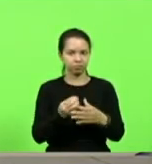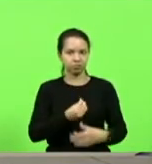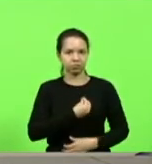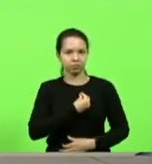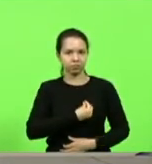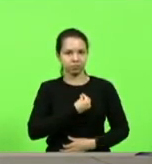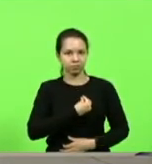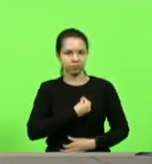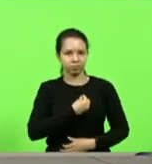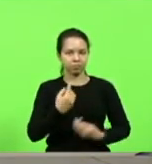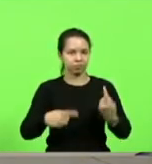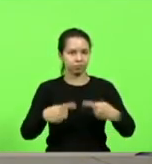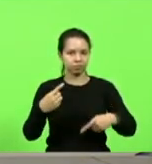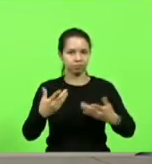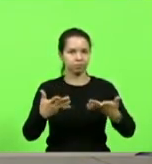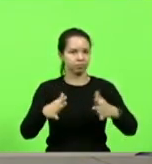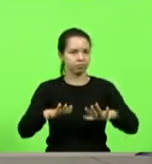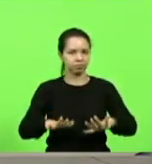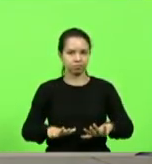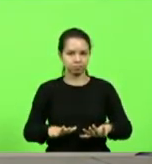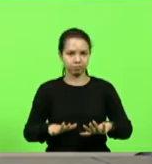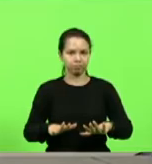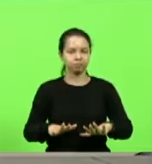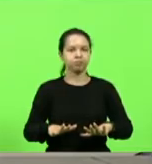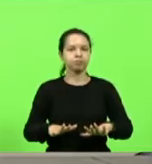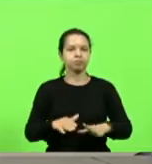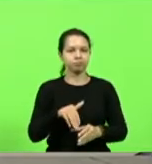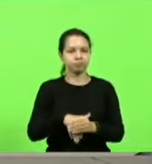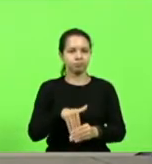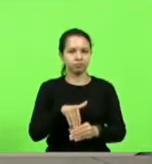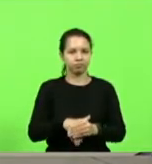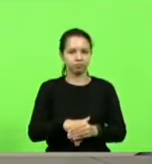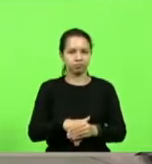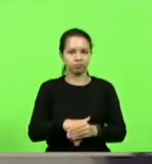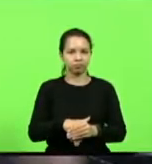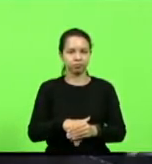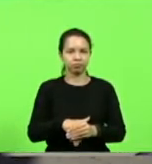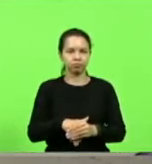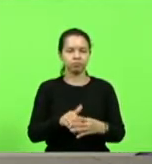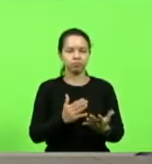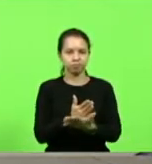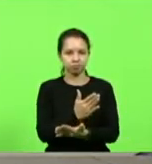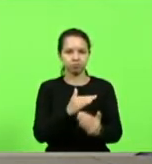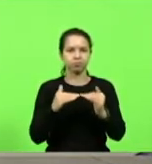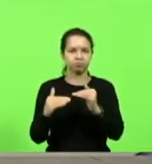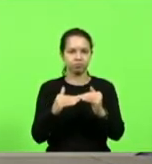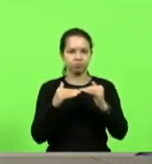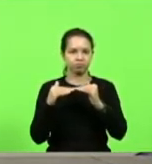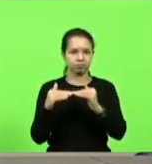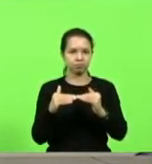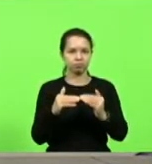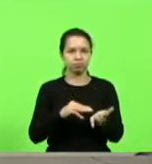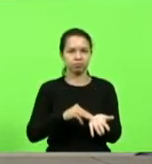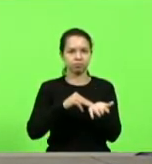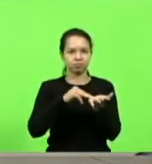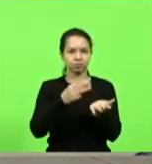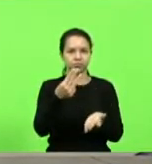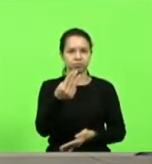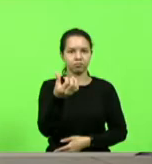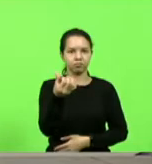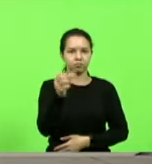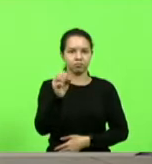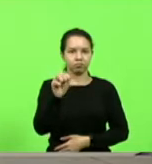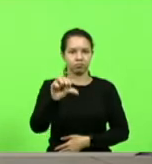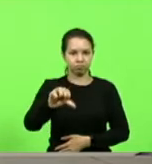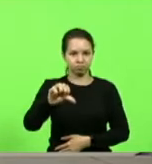Não havendo quem queira discutir, em votação, deputados que aprovam, permaneçam como se encontram. Aprovado por unanimidade. Moção 369,